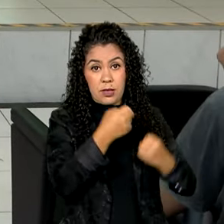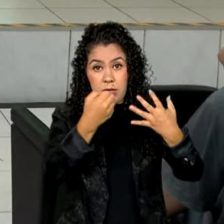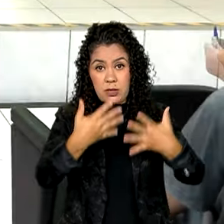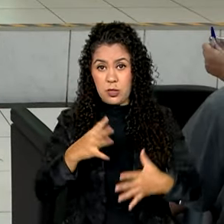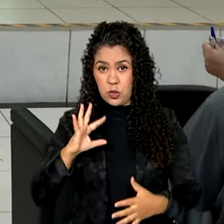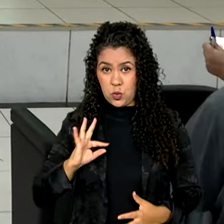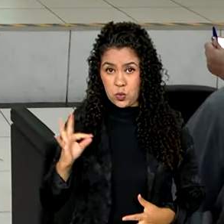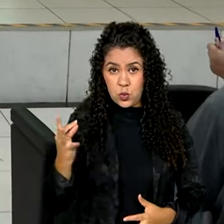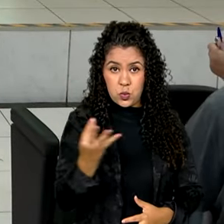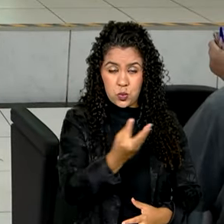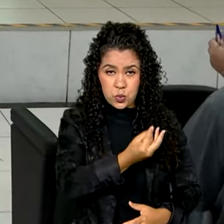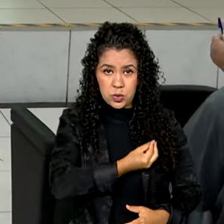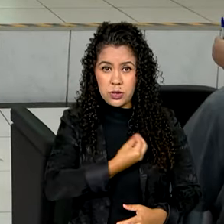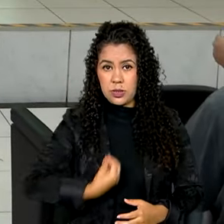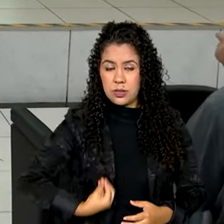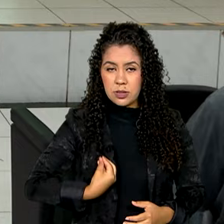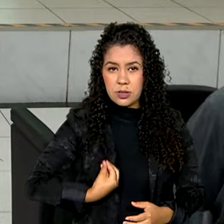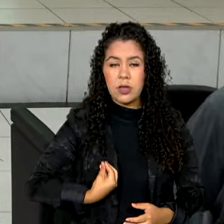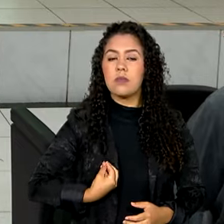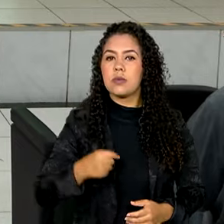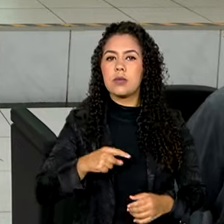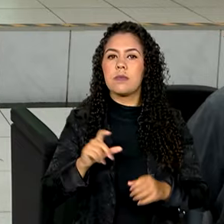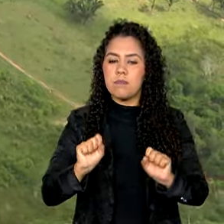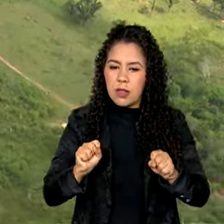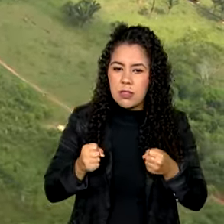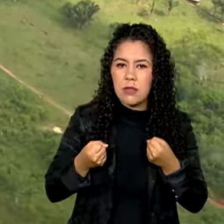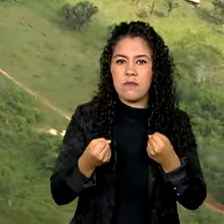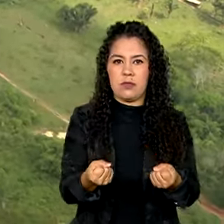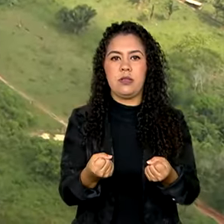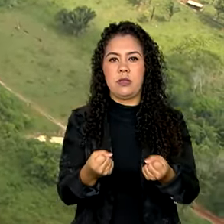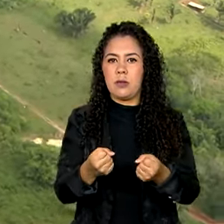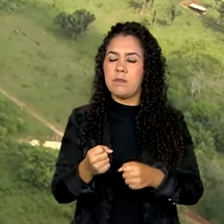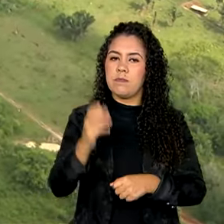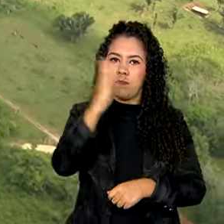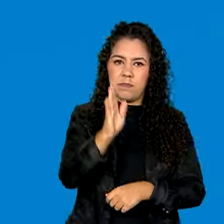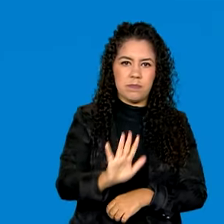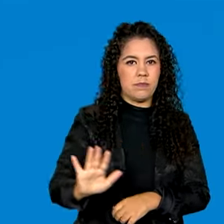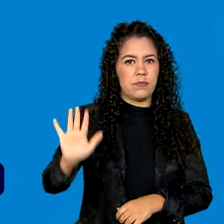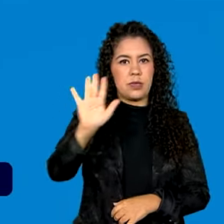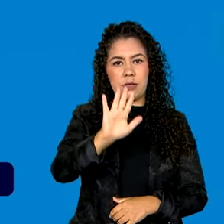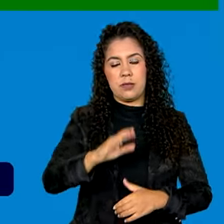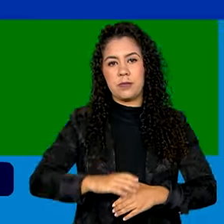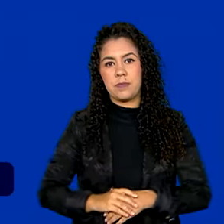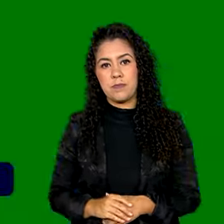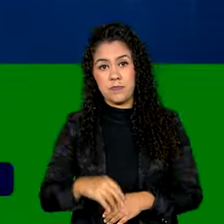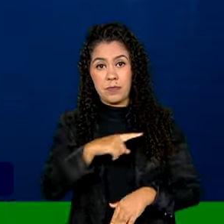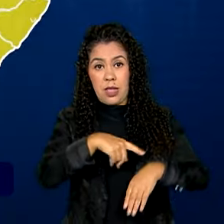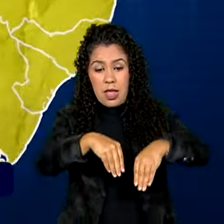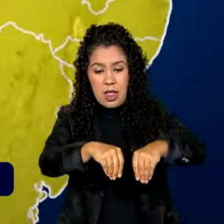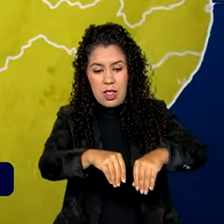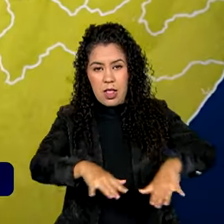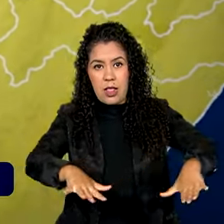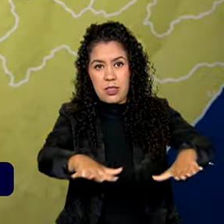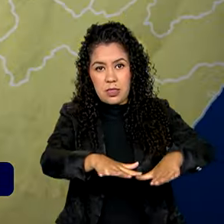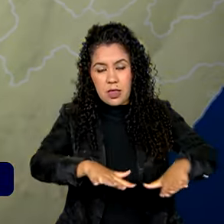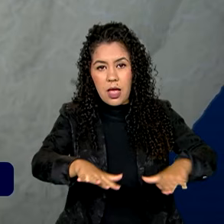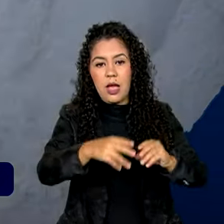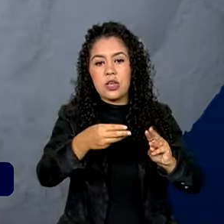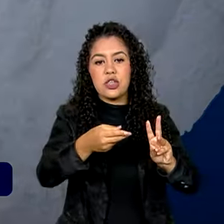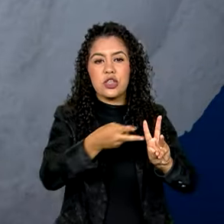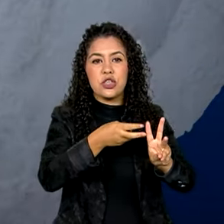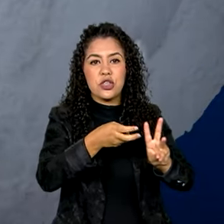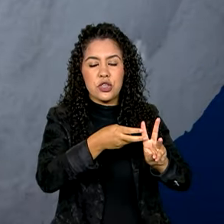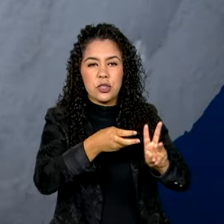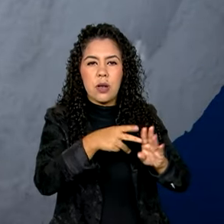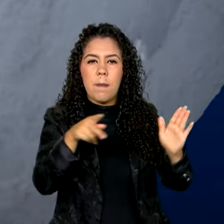da defesa seja tão rica para o nosso país. A terra indígena Pterewa, localizada no